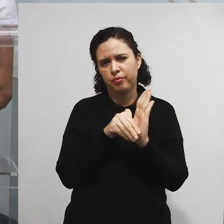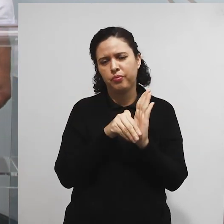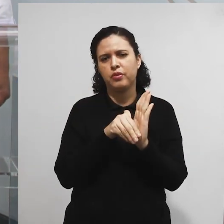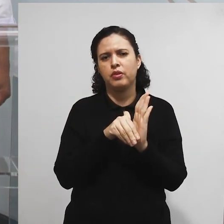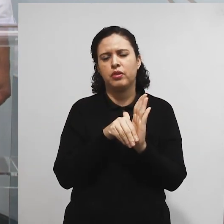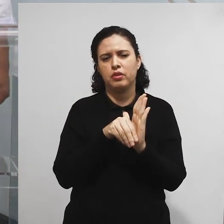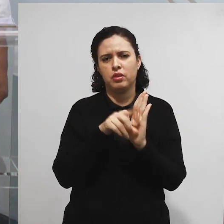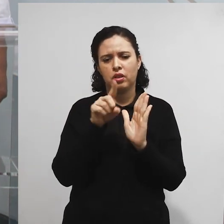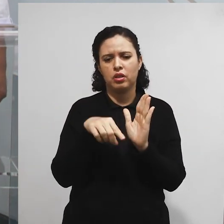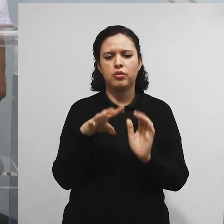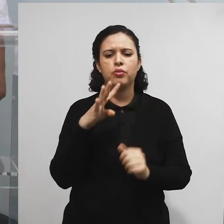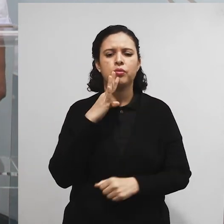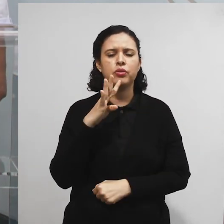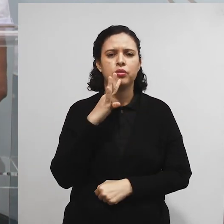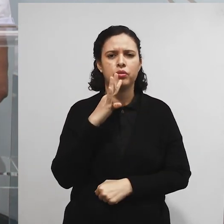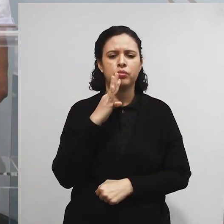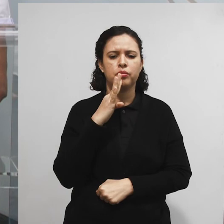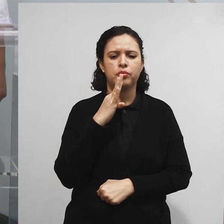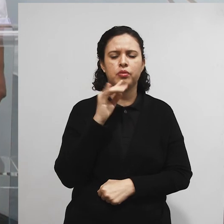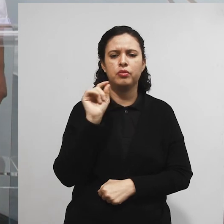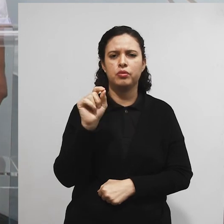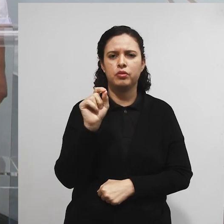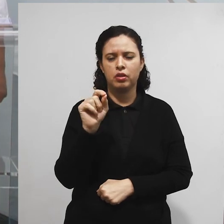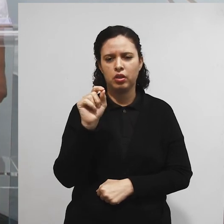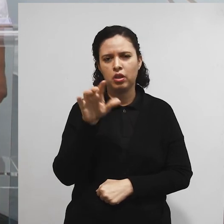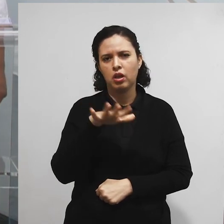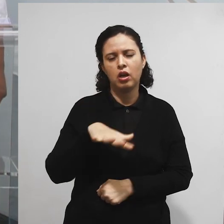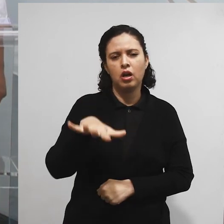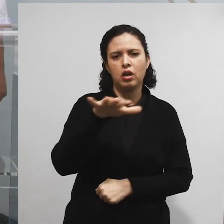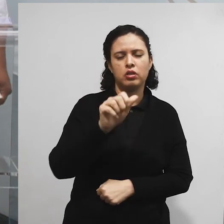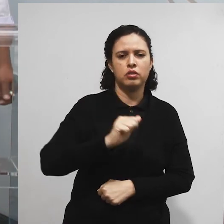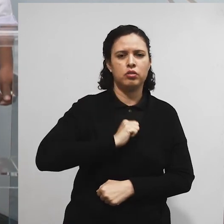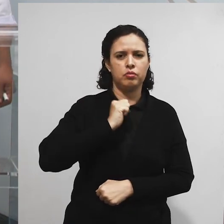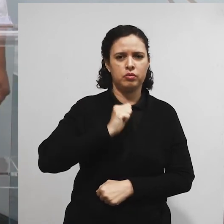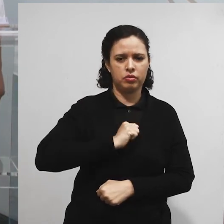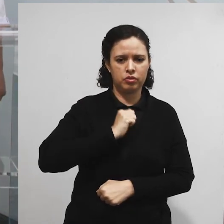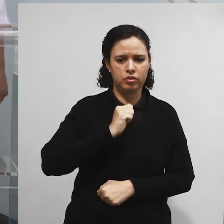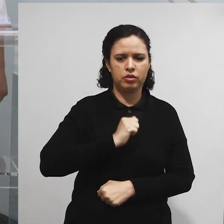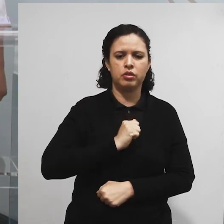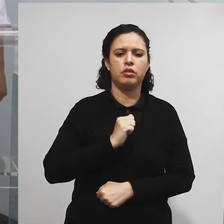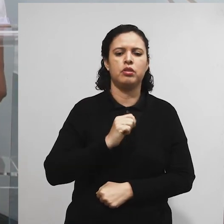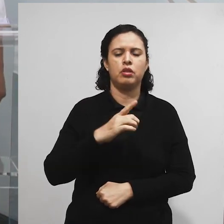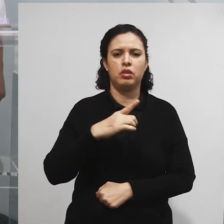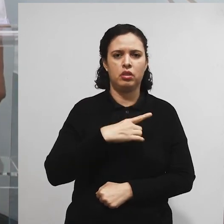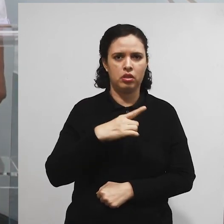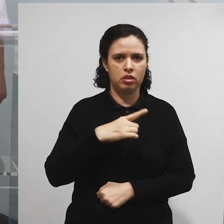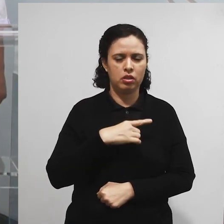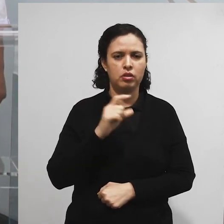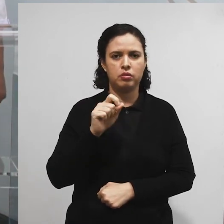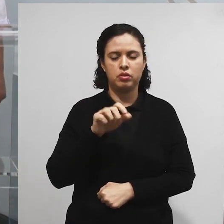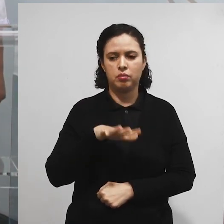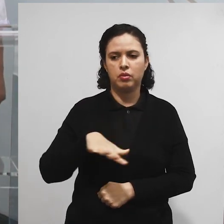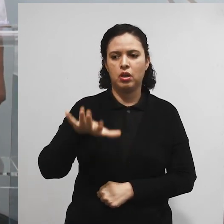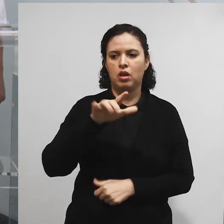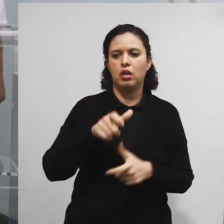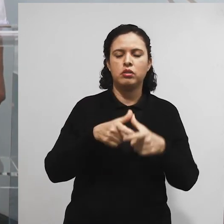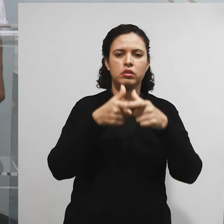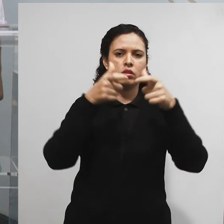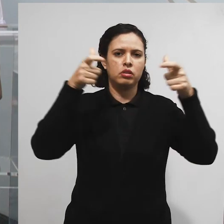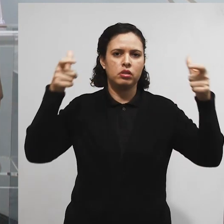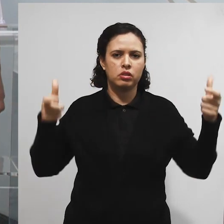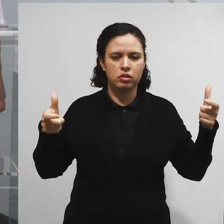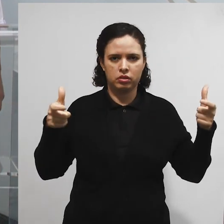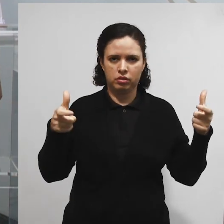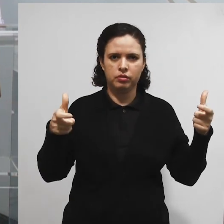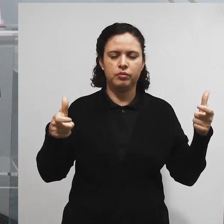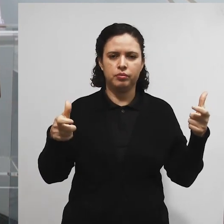do conhecimento, né, de um pouco do conhecimento sobre o que é antropologia. É claro que é uma área muito vasta, é uma área muito